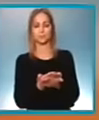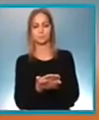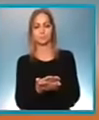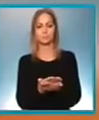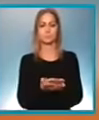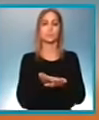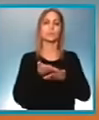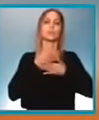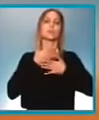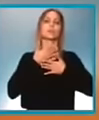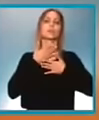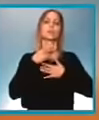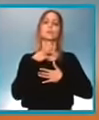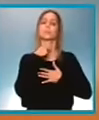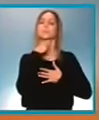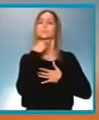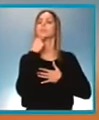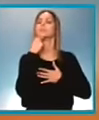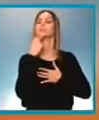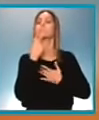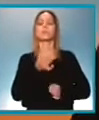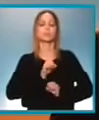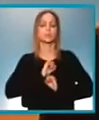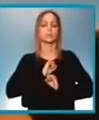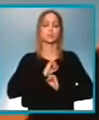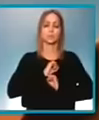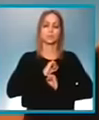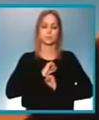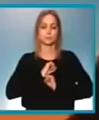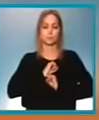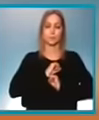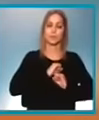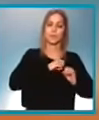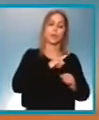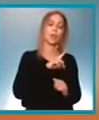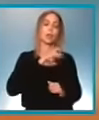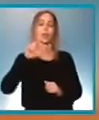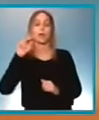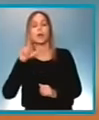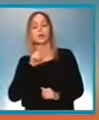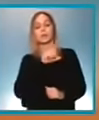deu esta voz a mim. Lá, lá, lá, lá.